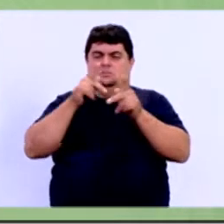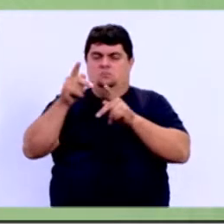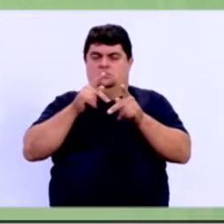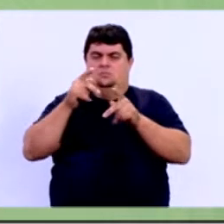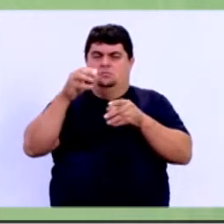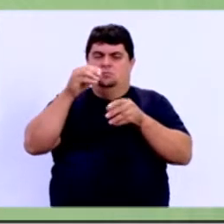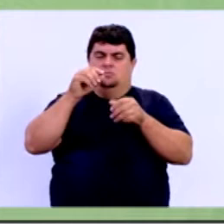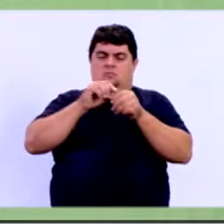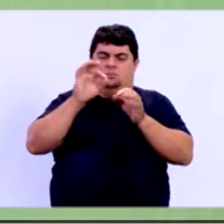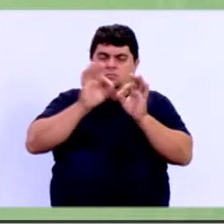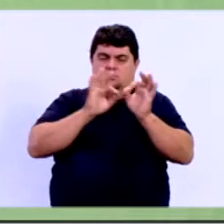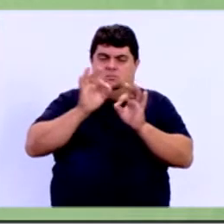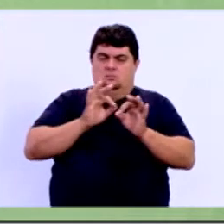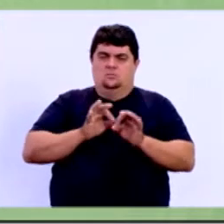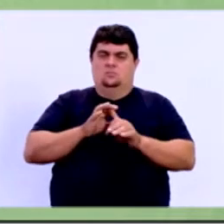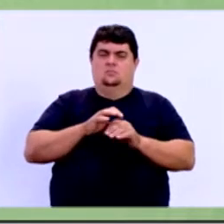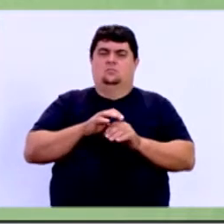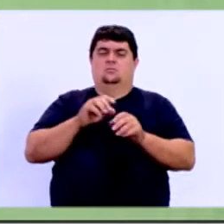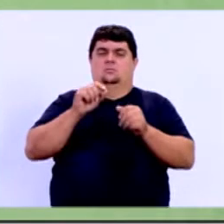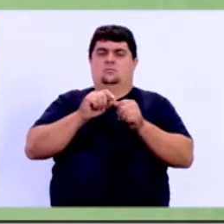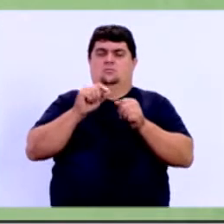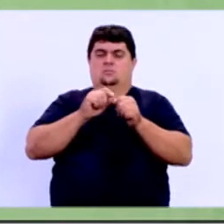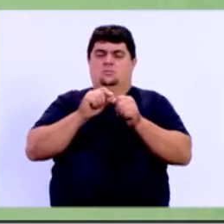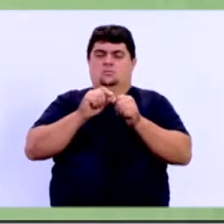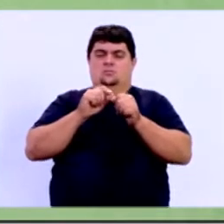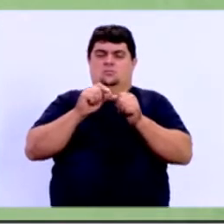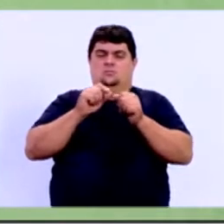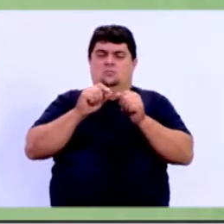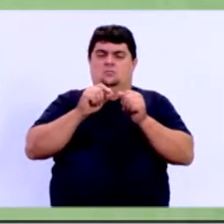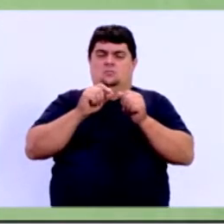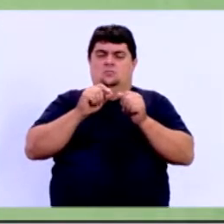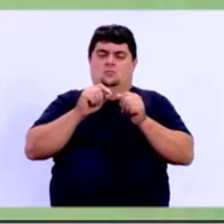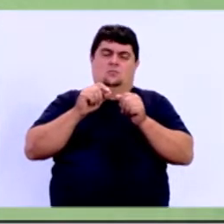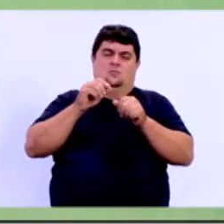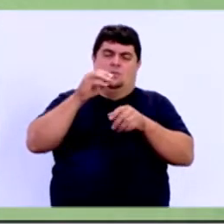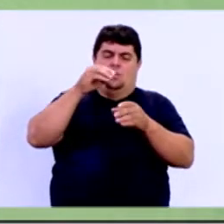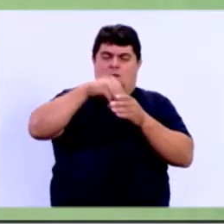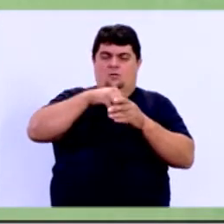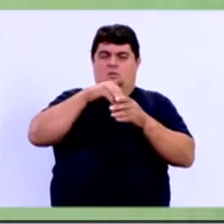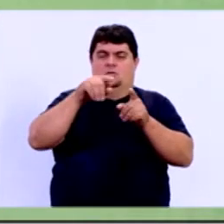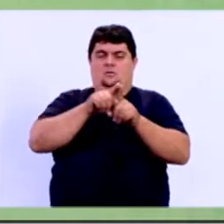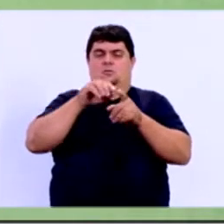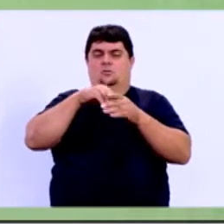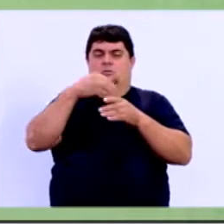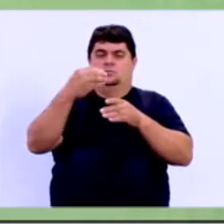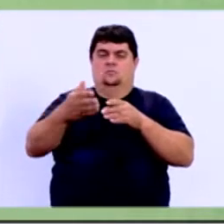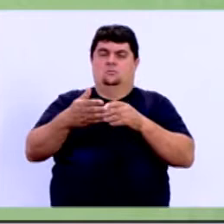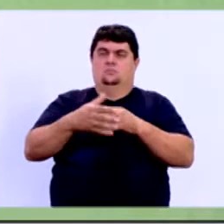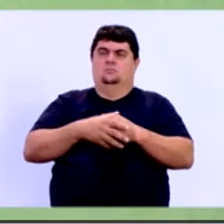precisa ser feito ou precisa ser realizado, né, desse ambiente interno e desse ambiente externo.